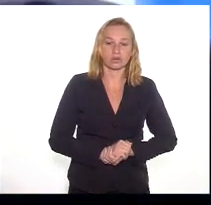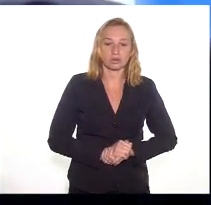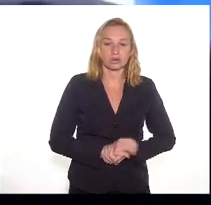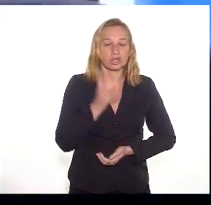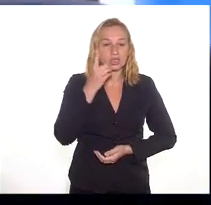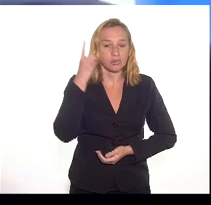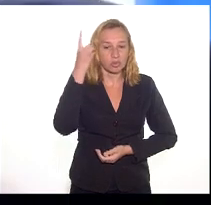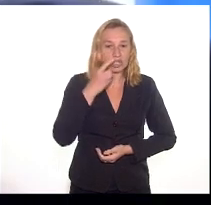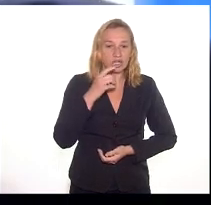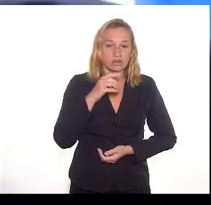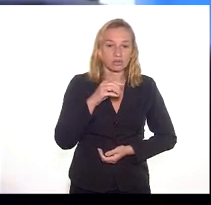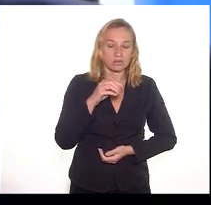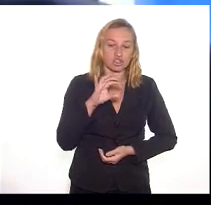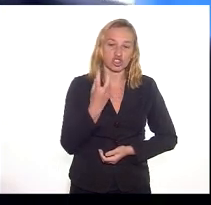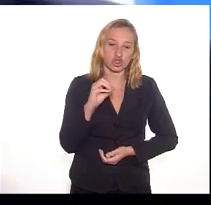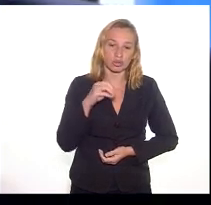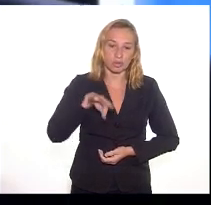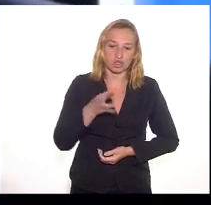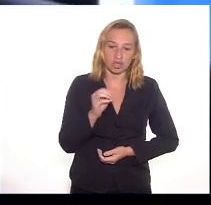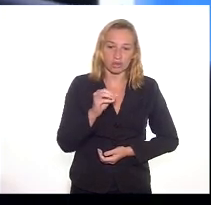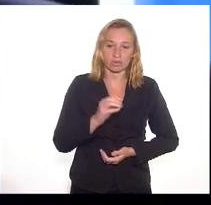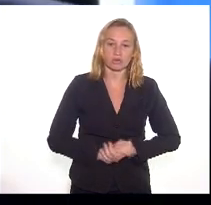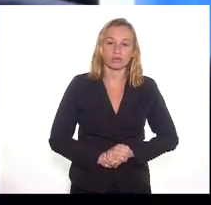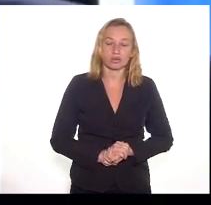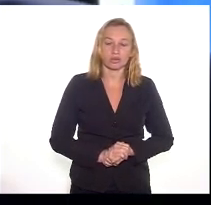Deputado Chico Machado.